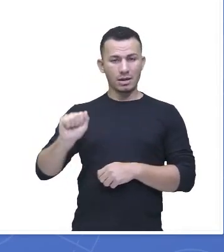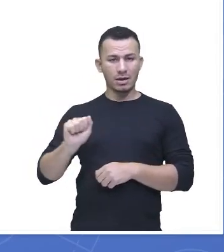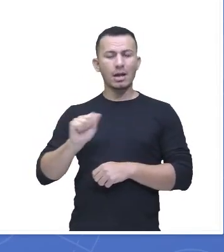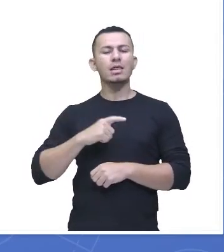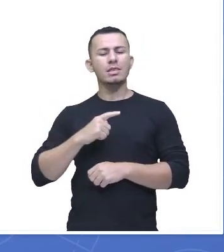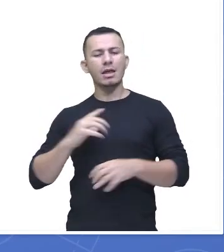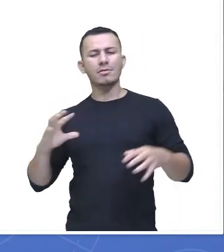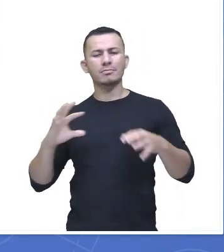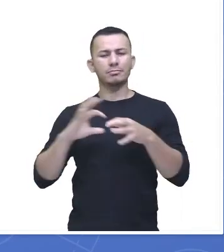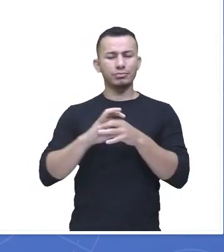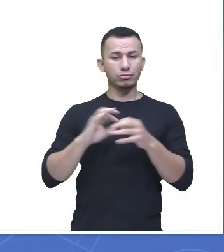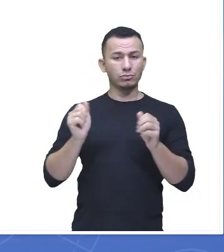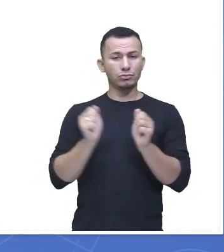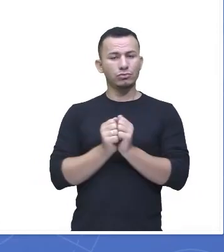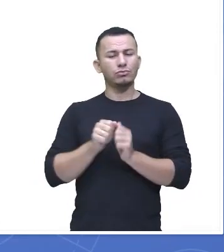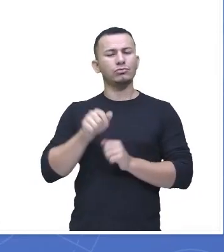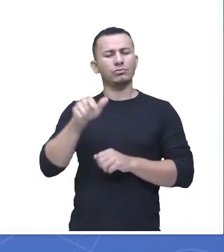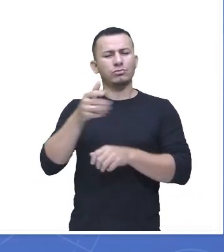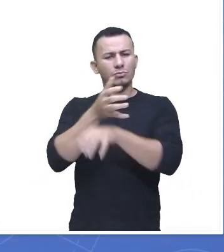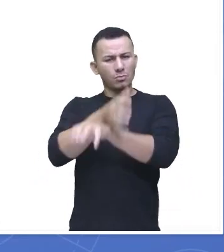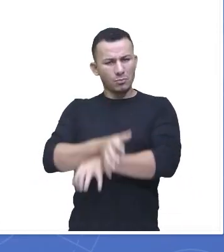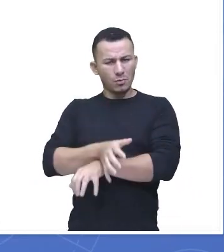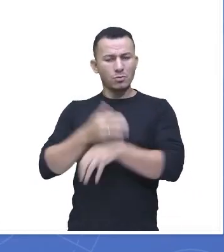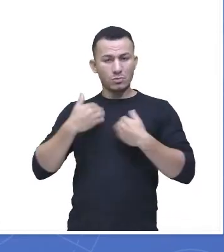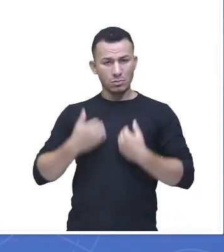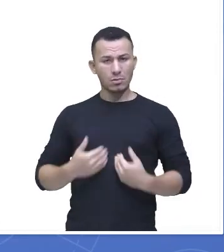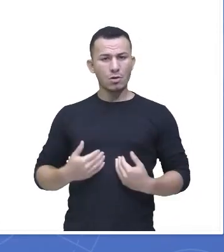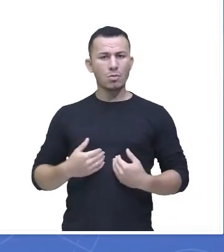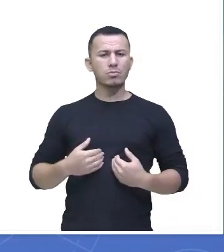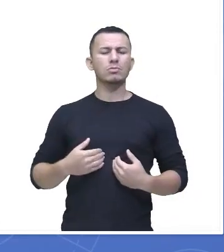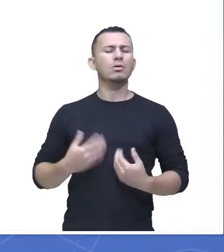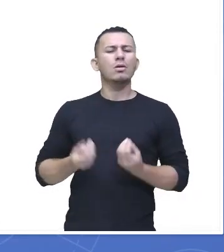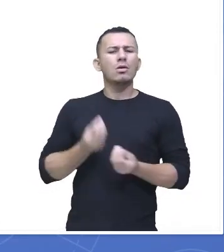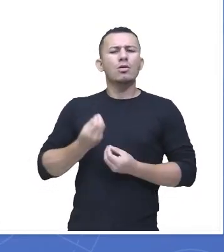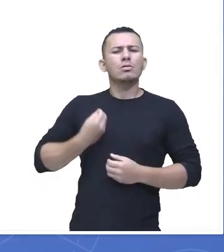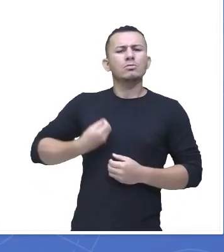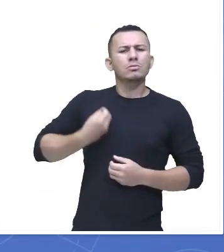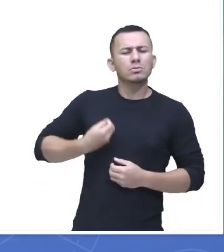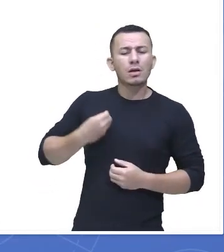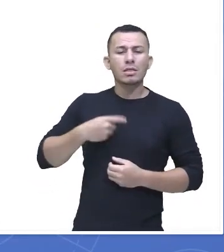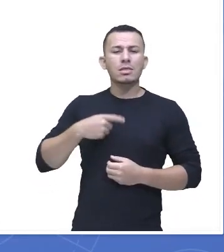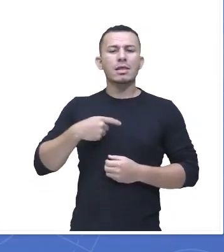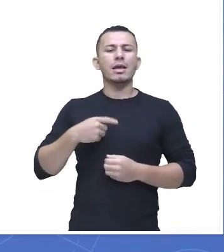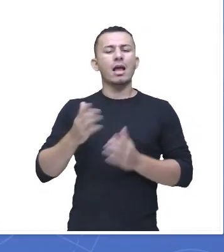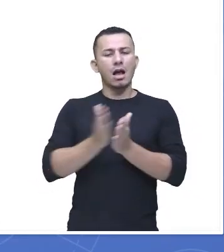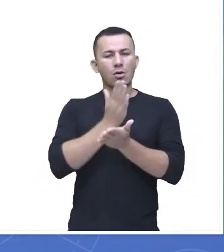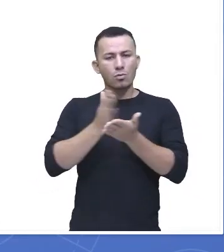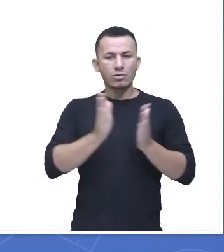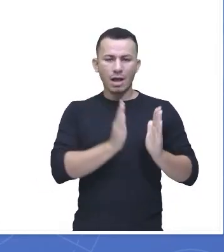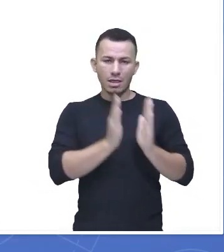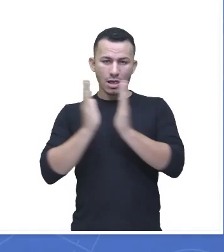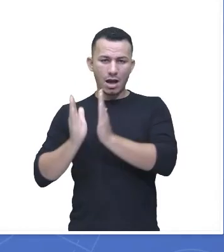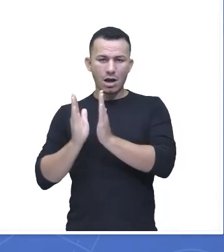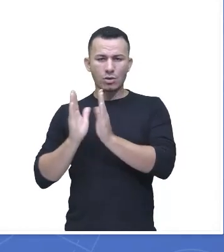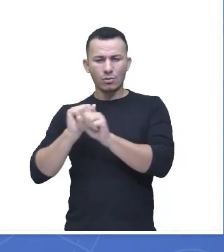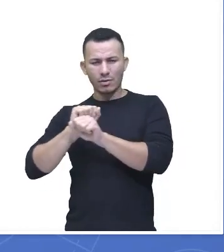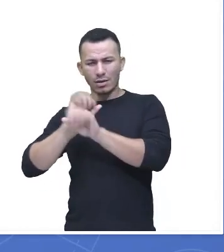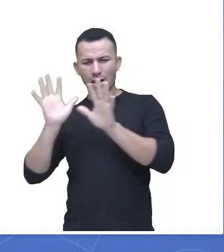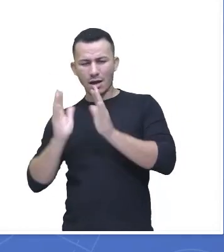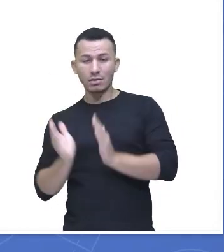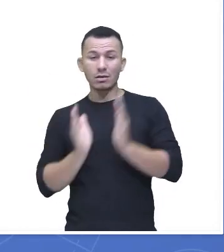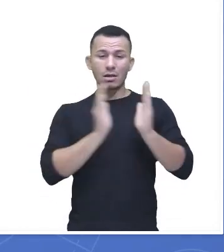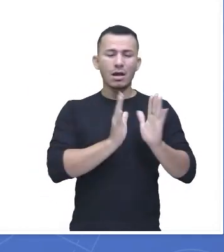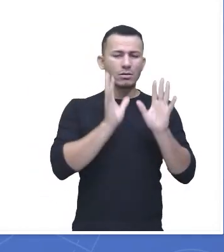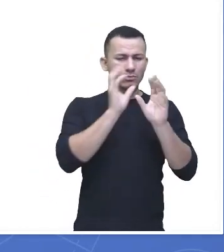esqueleto, tá certo? E essas estrias aparecem por quê? Por conta das bandas claras e escuras que vocês vão ver lá, está